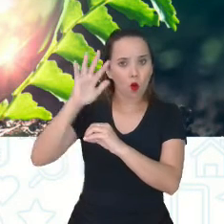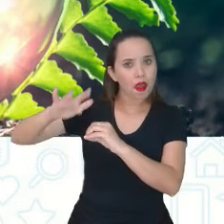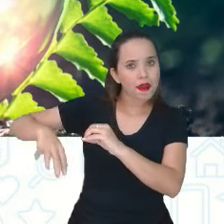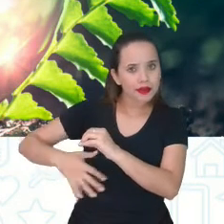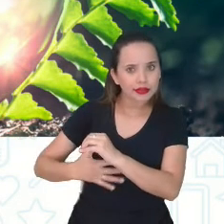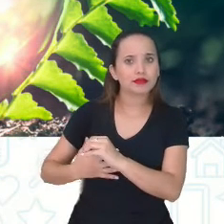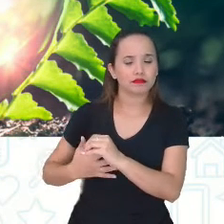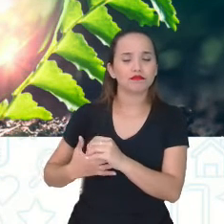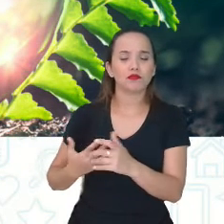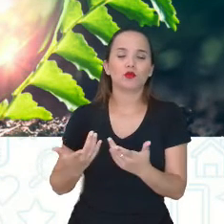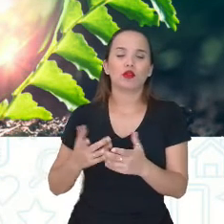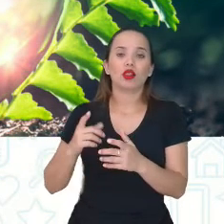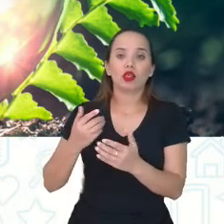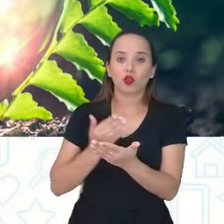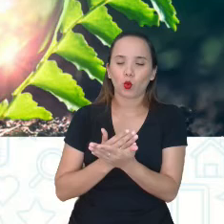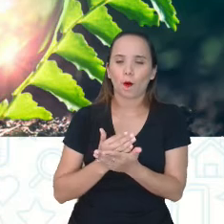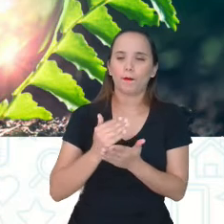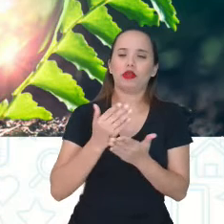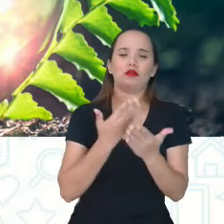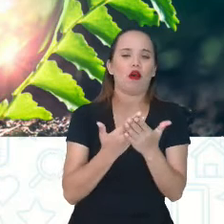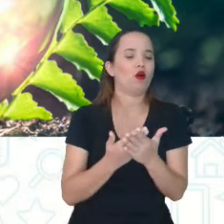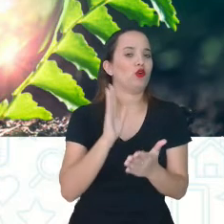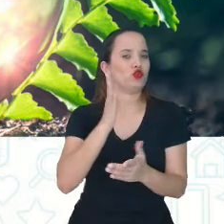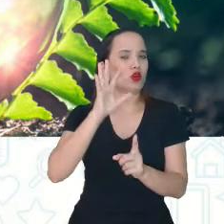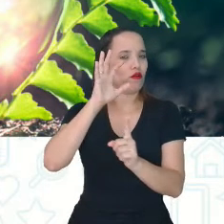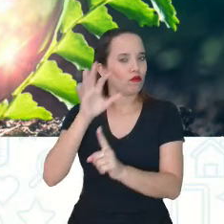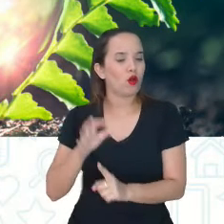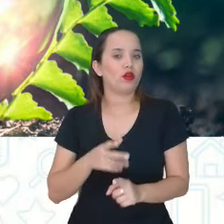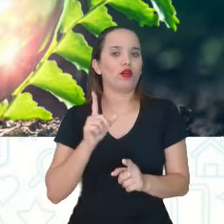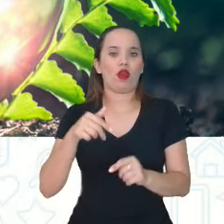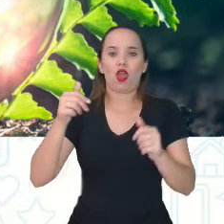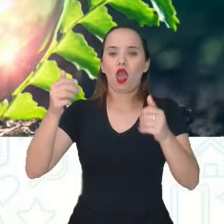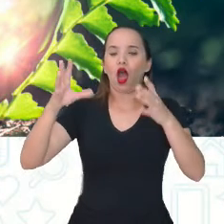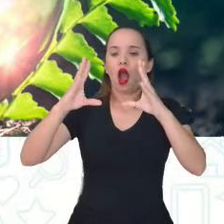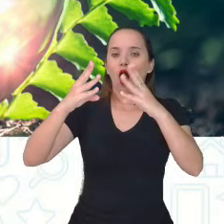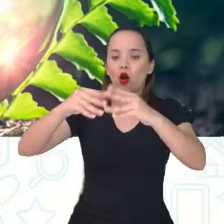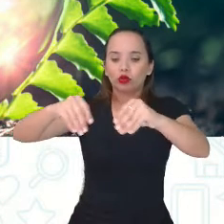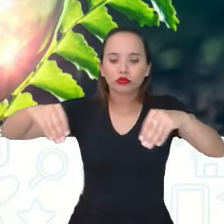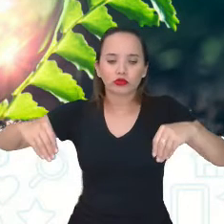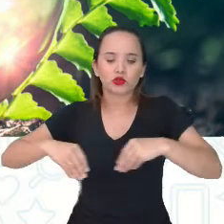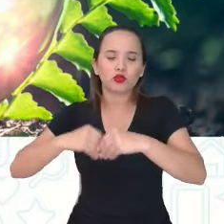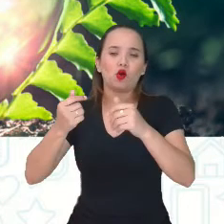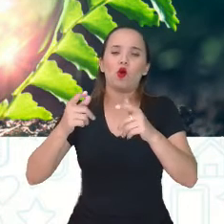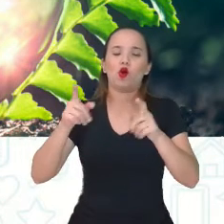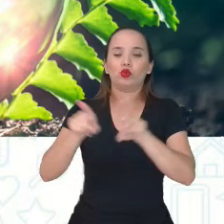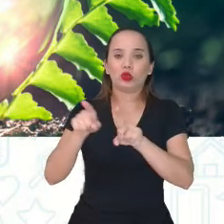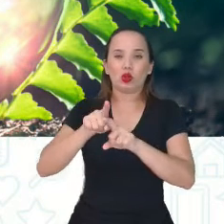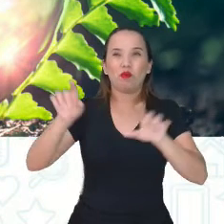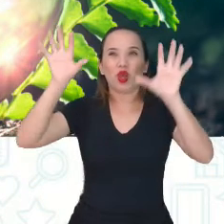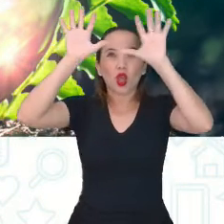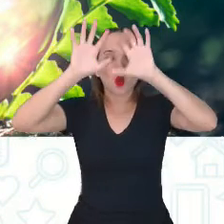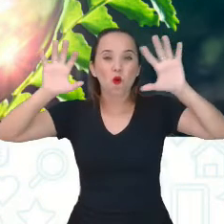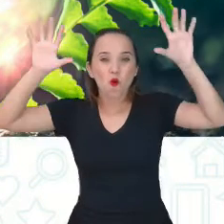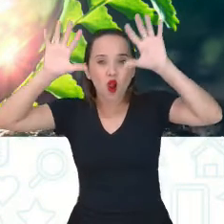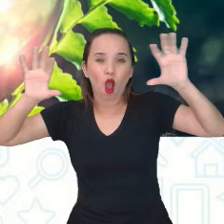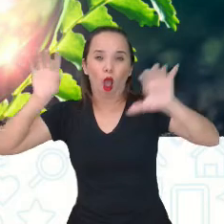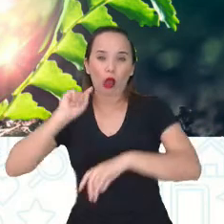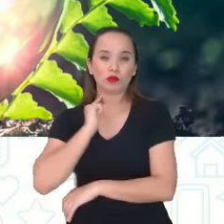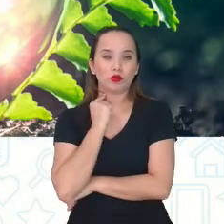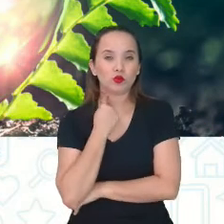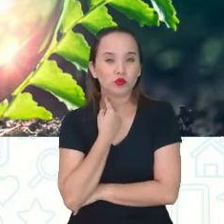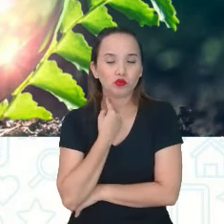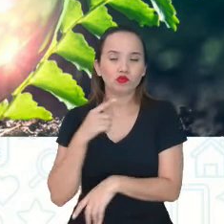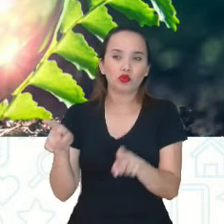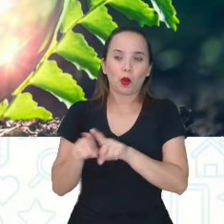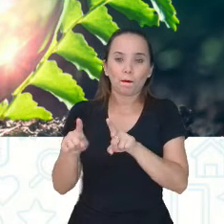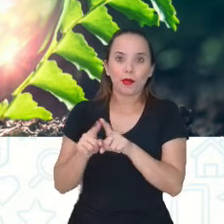aula, né, o quanto impactou o solo, né, a poluição também no ambiente, a questão aí dessa grande